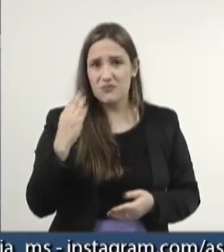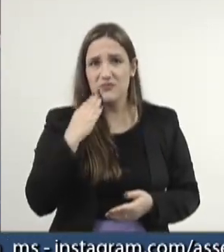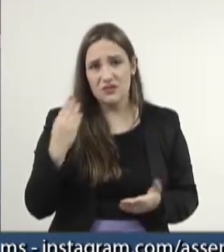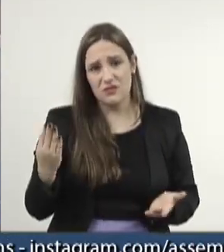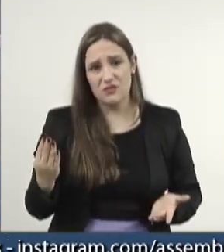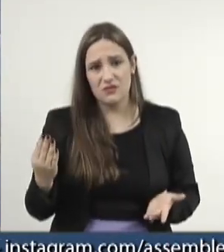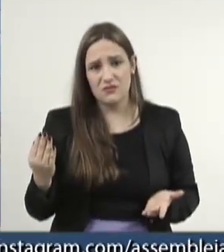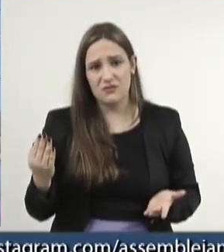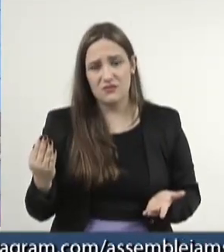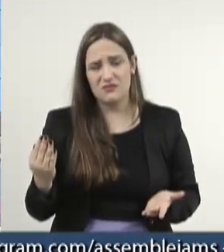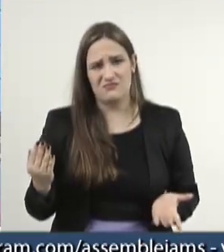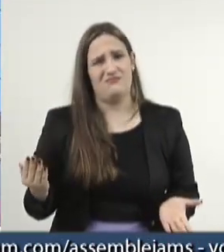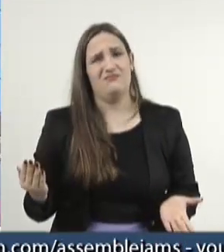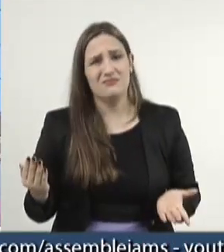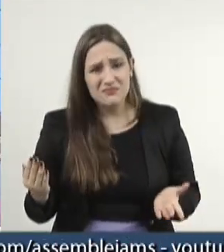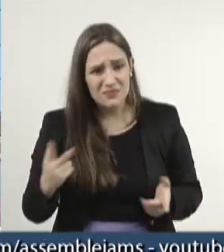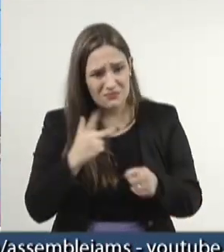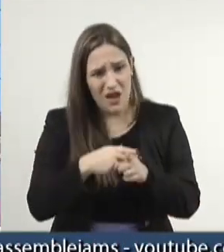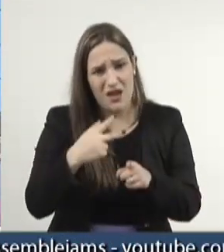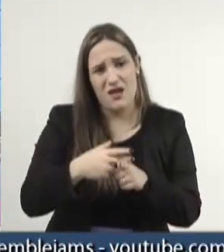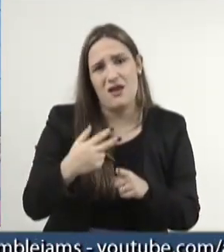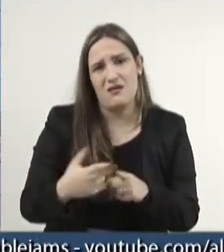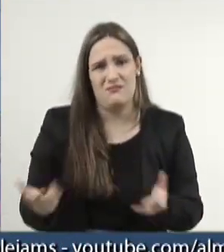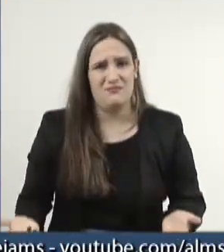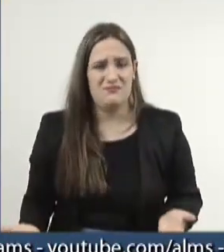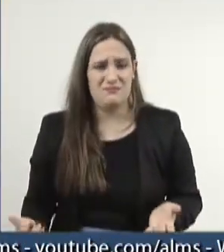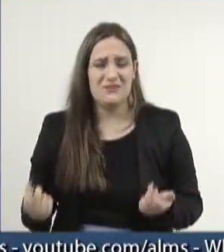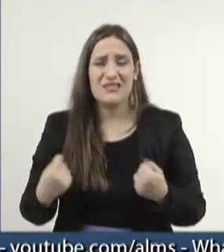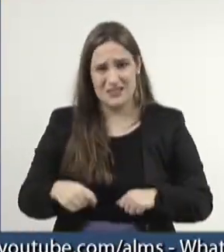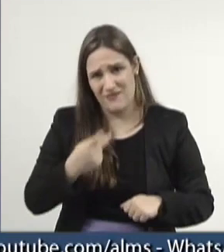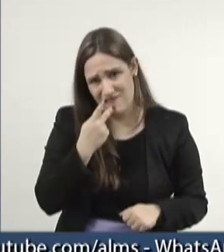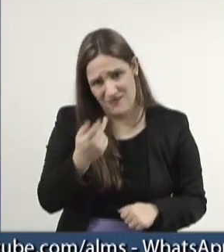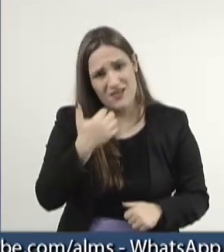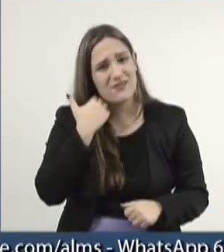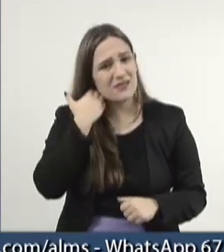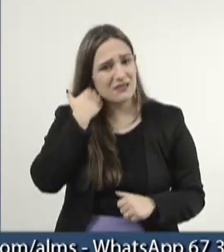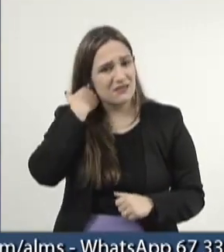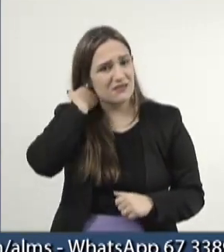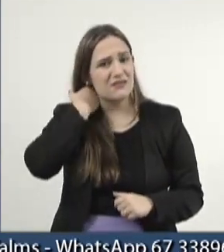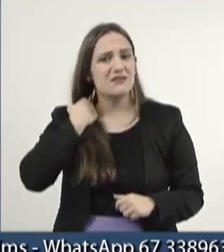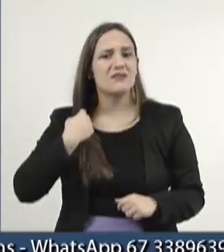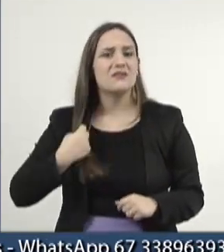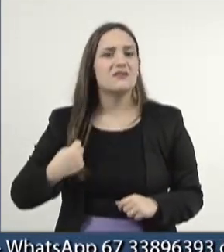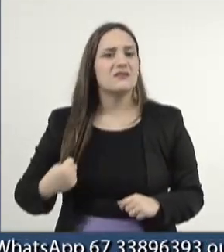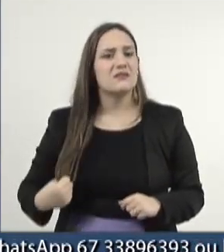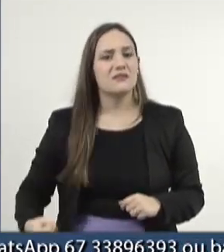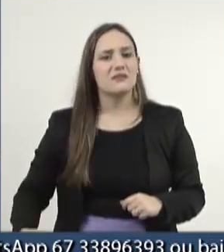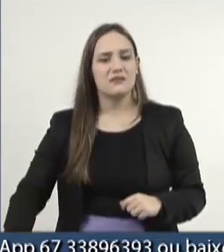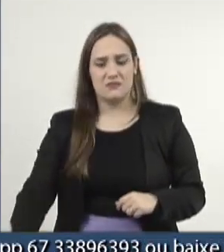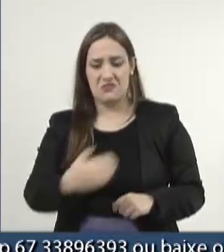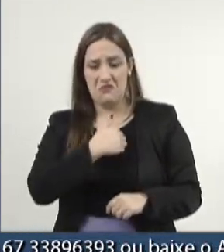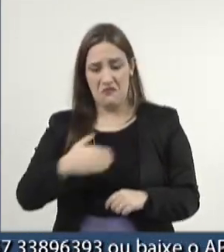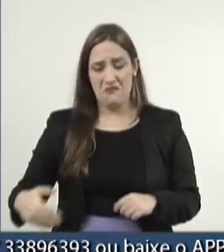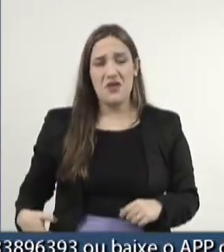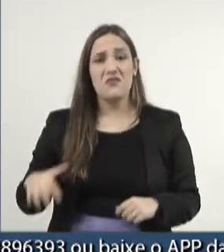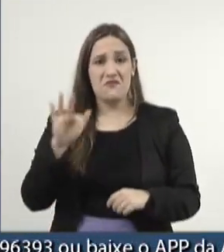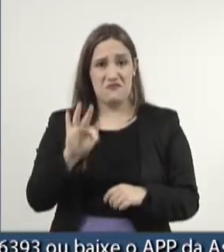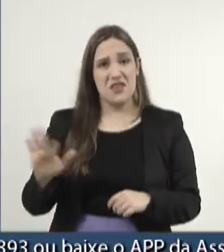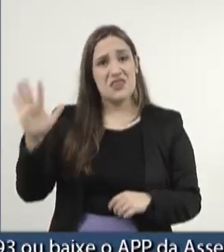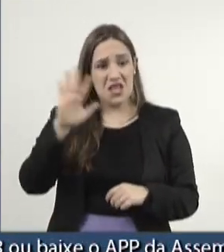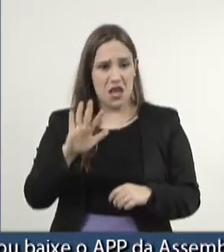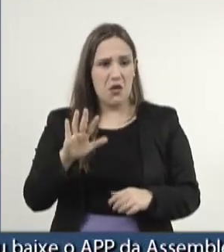milhões. Então, eu acho que não precisa falar nada, né? Quando se cria essas instâncias aí, é para o governo federal centralizar